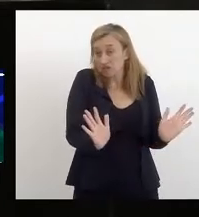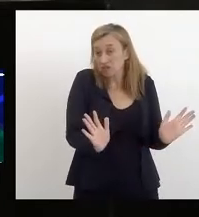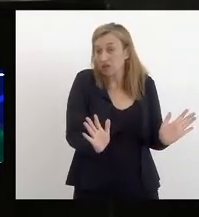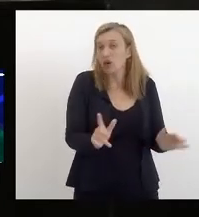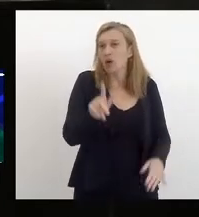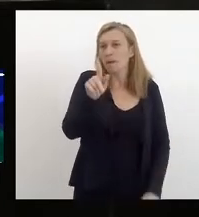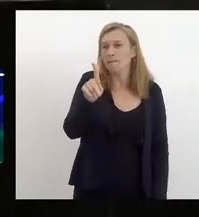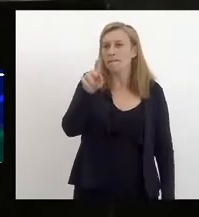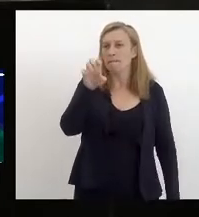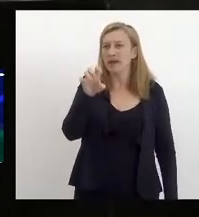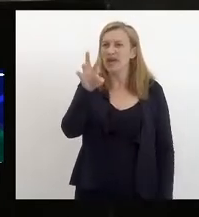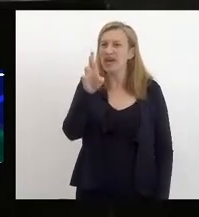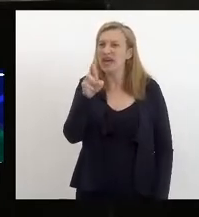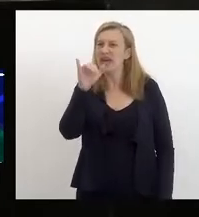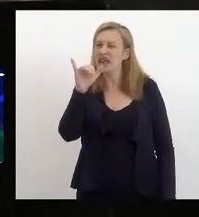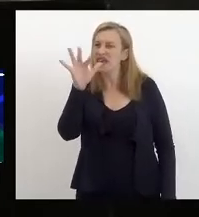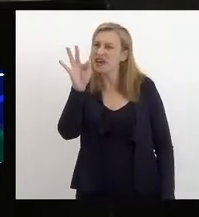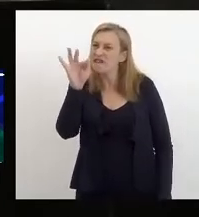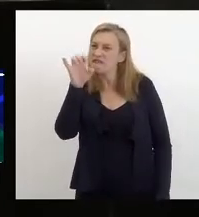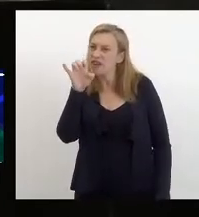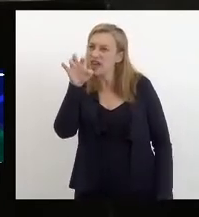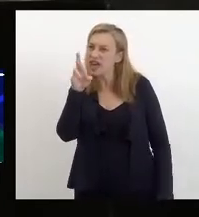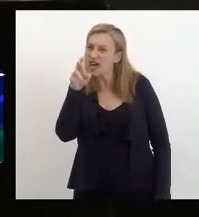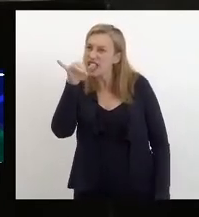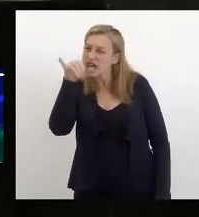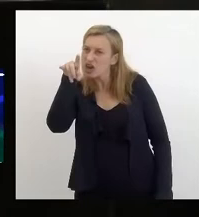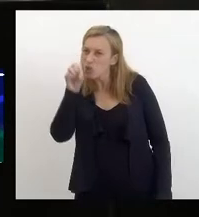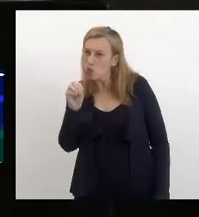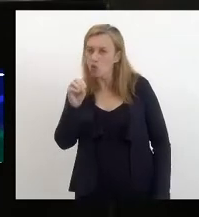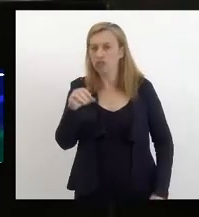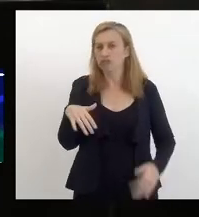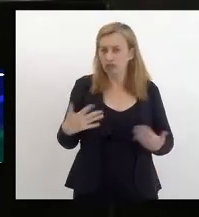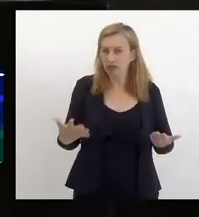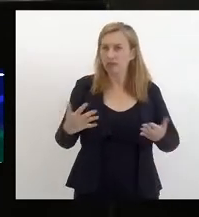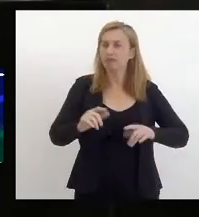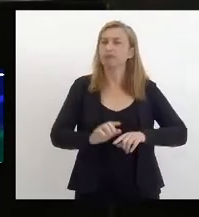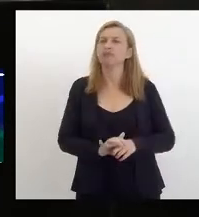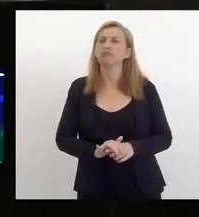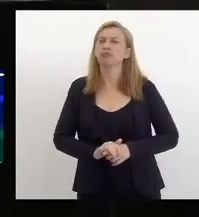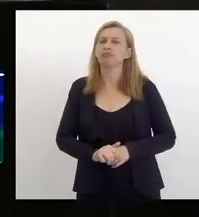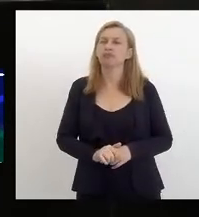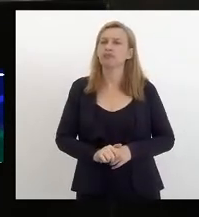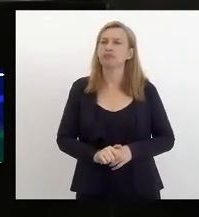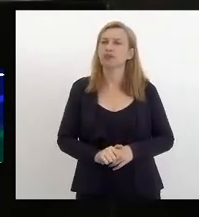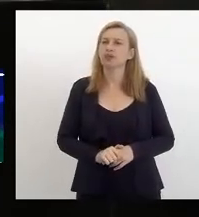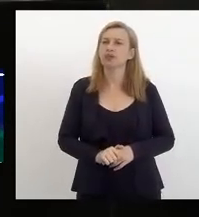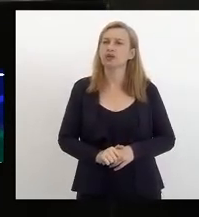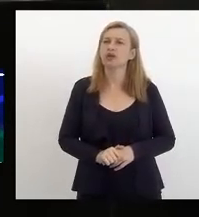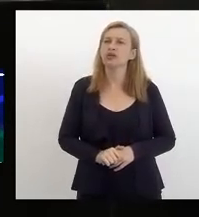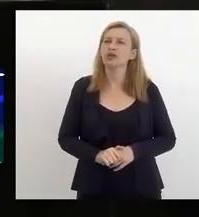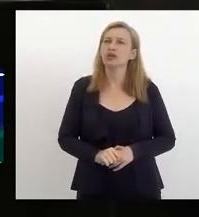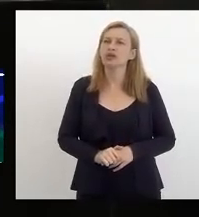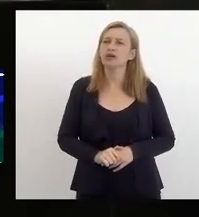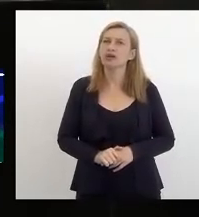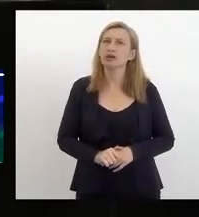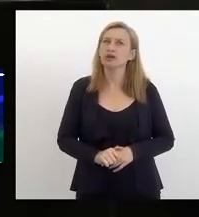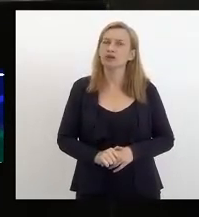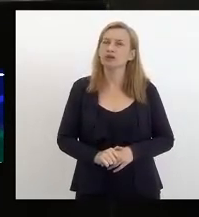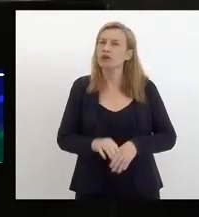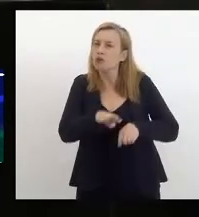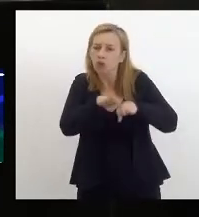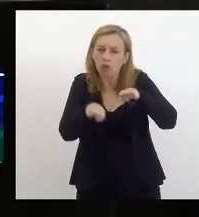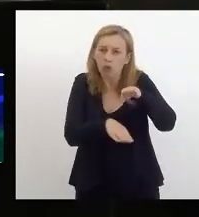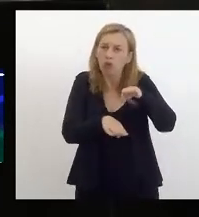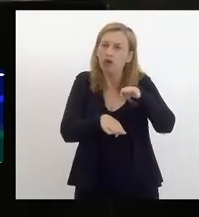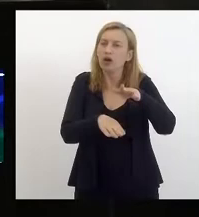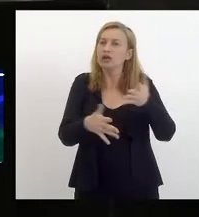no âmbito do sociológico Urbano geográfico mas é as desigualdades